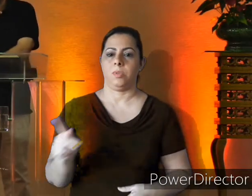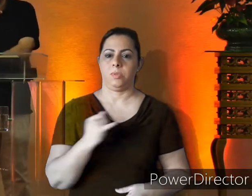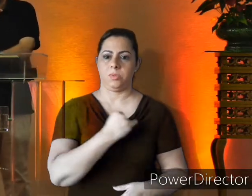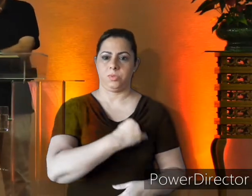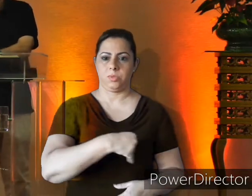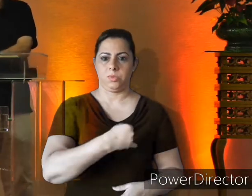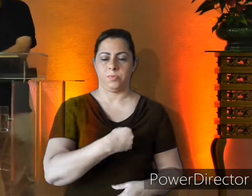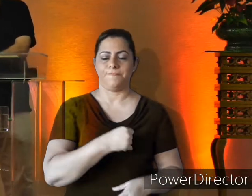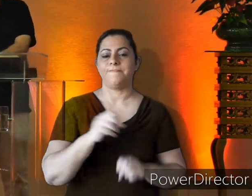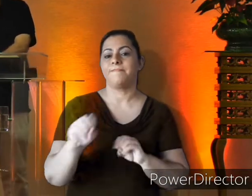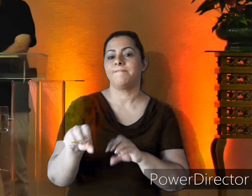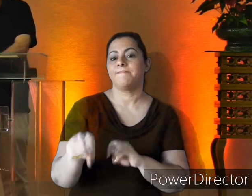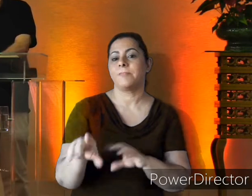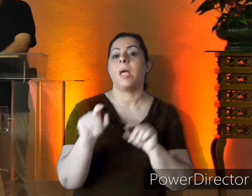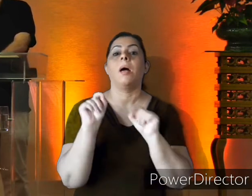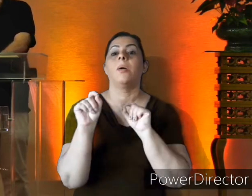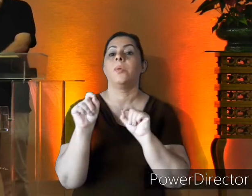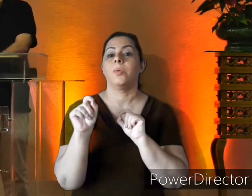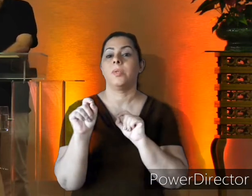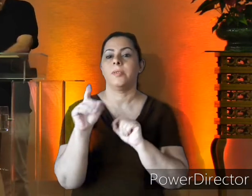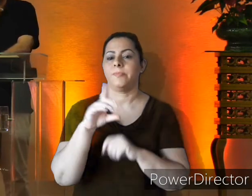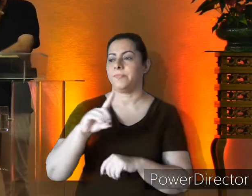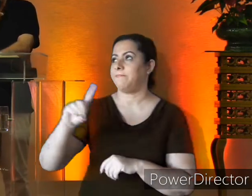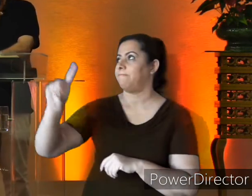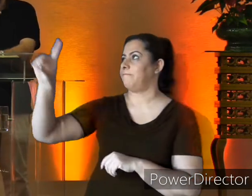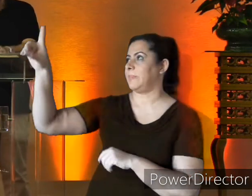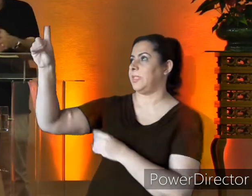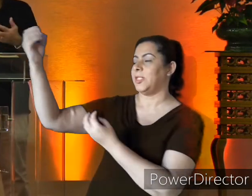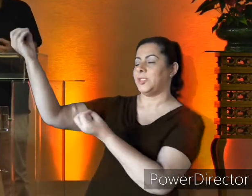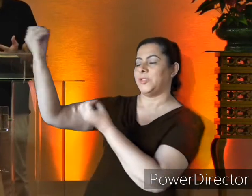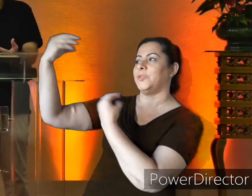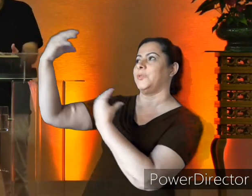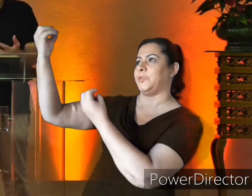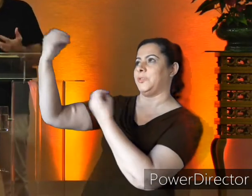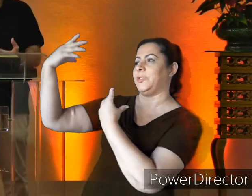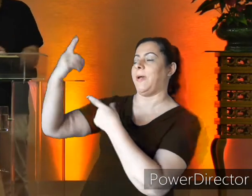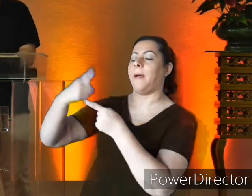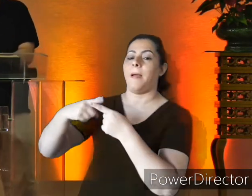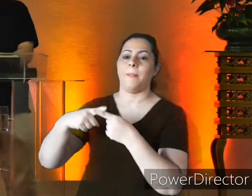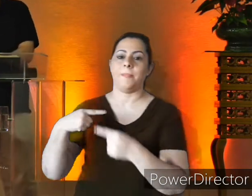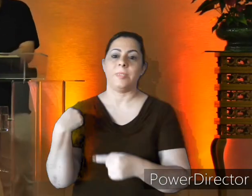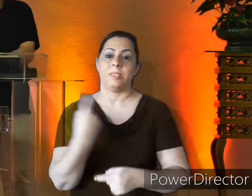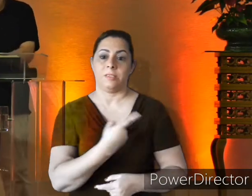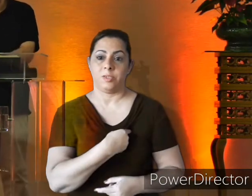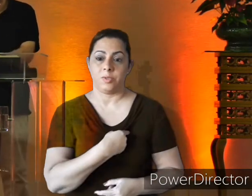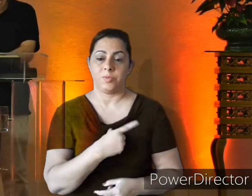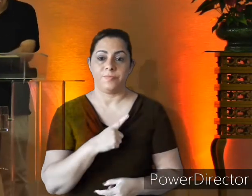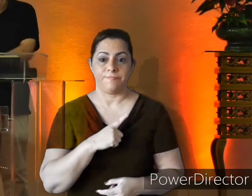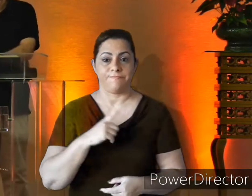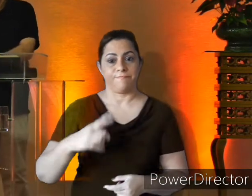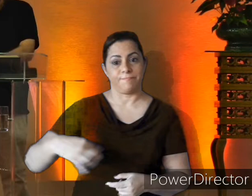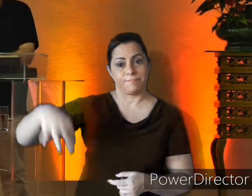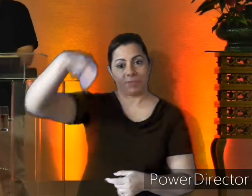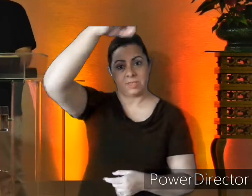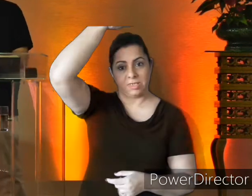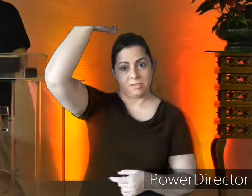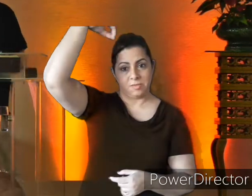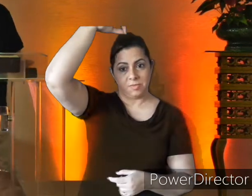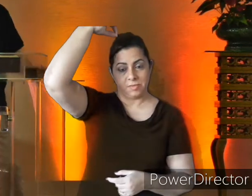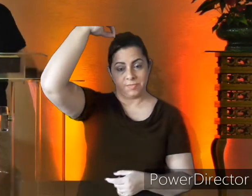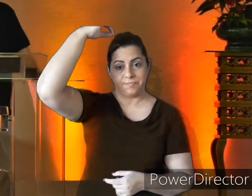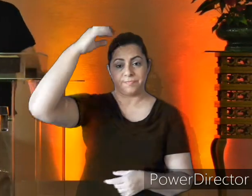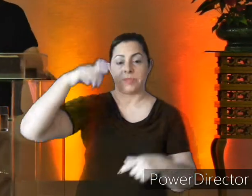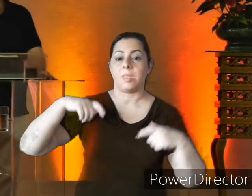fazer saber todas as coisas, justamente porque temos o seu Santo Espírito. Precisamos